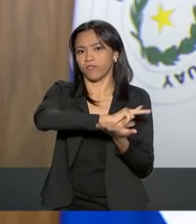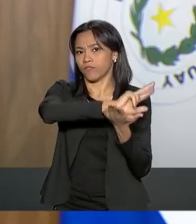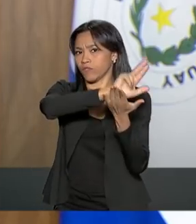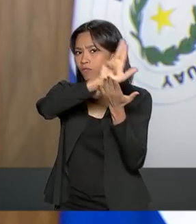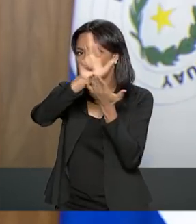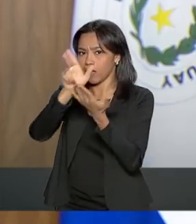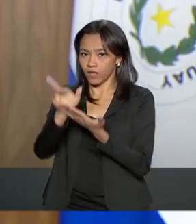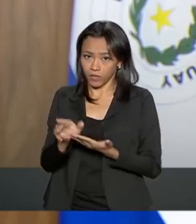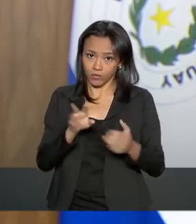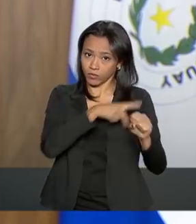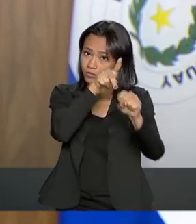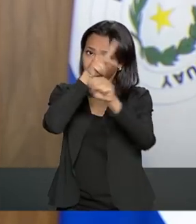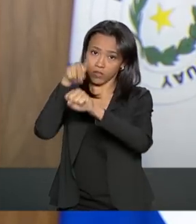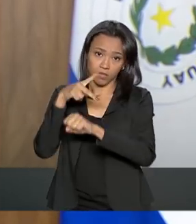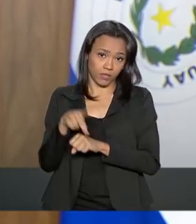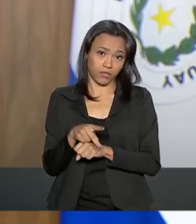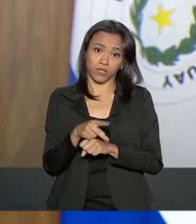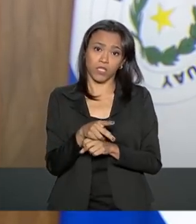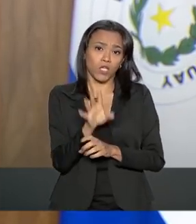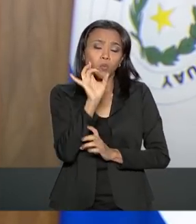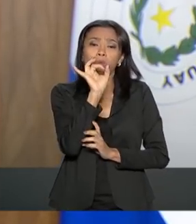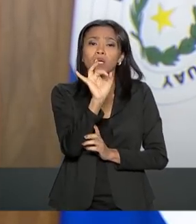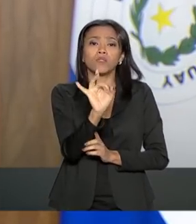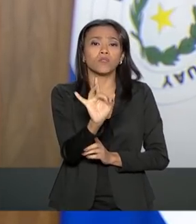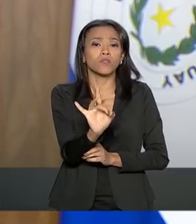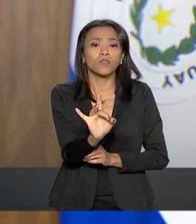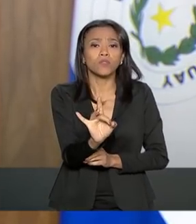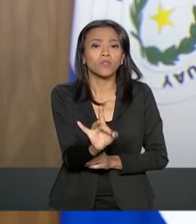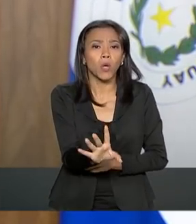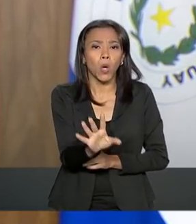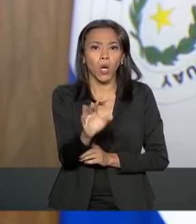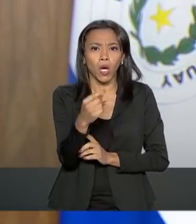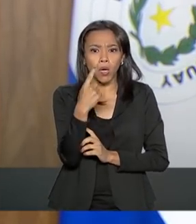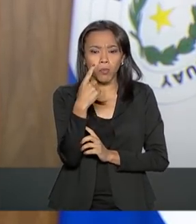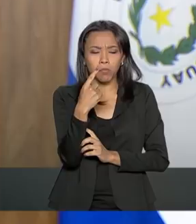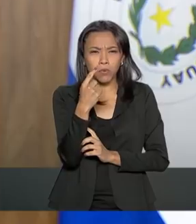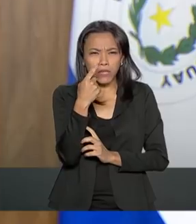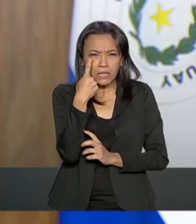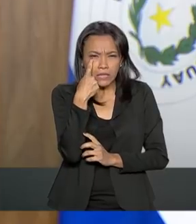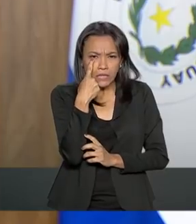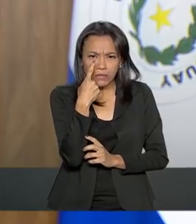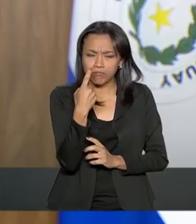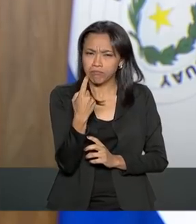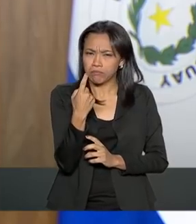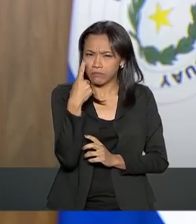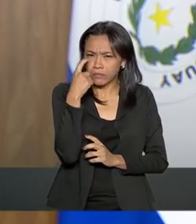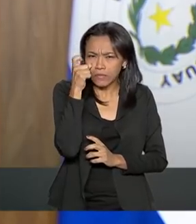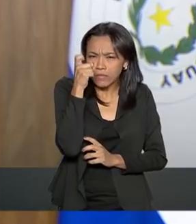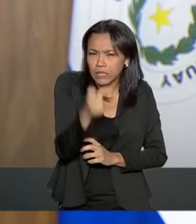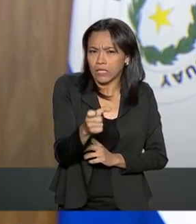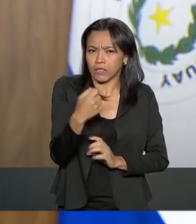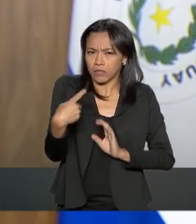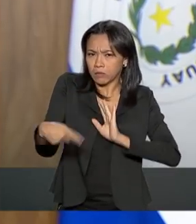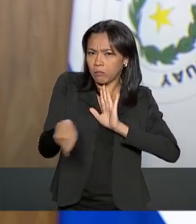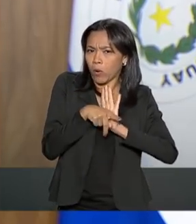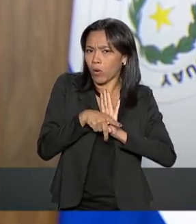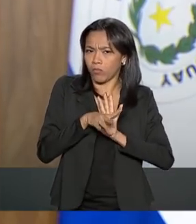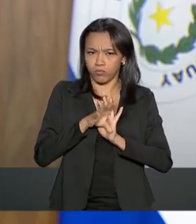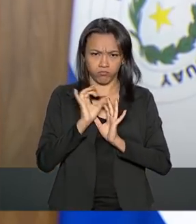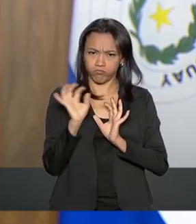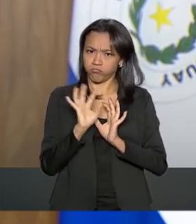elas não têm que ser somente construídas por interesses, mas também por princípios e também